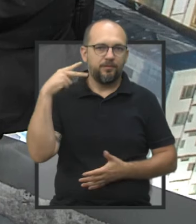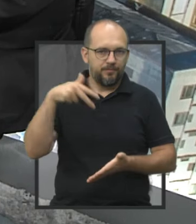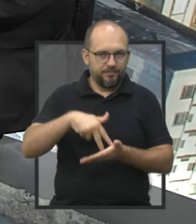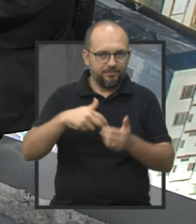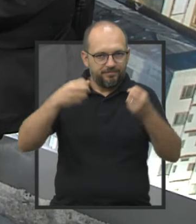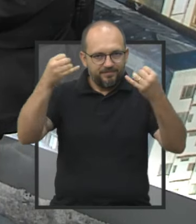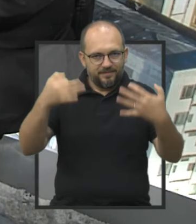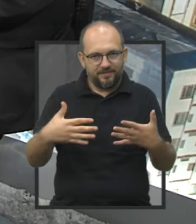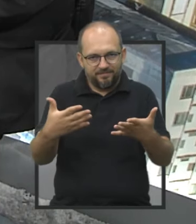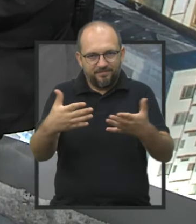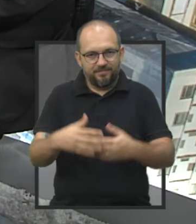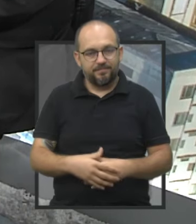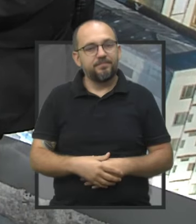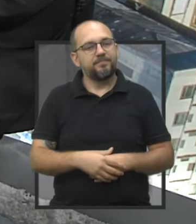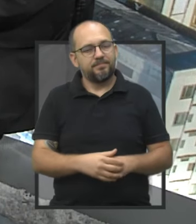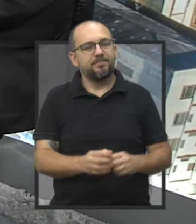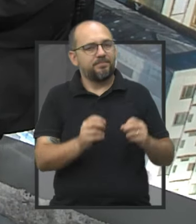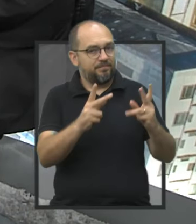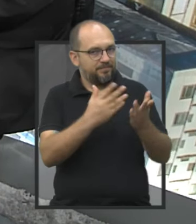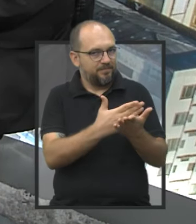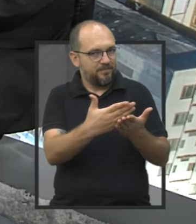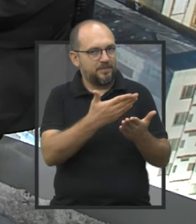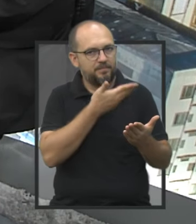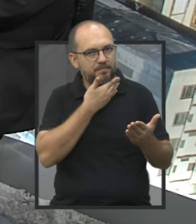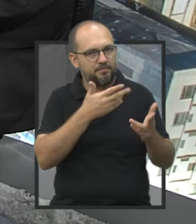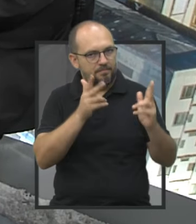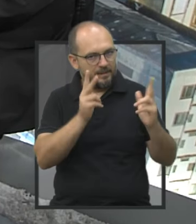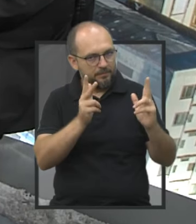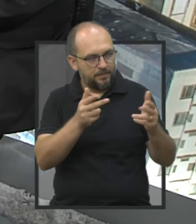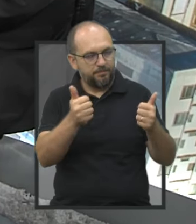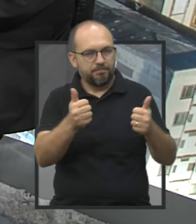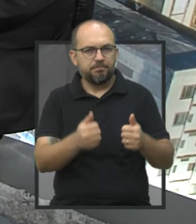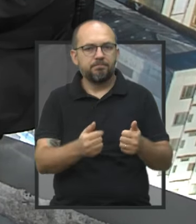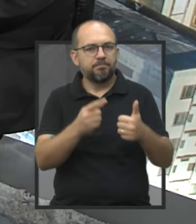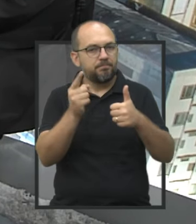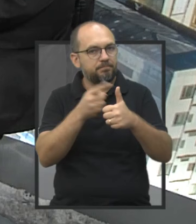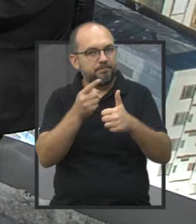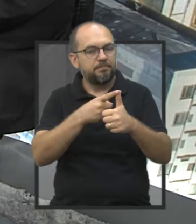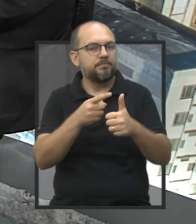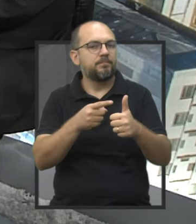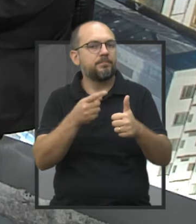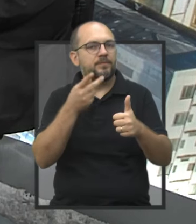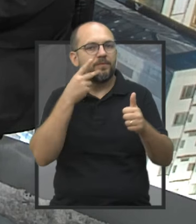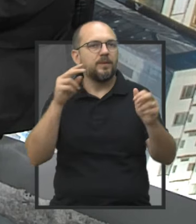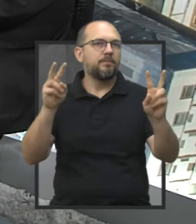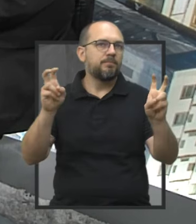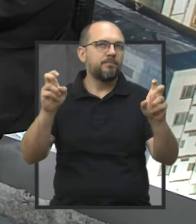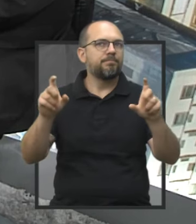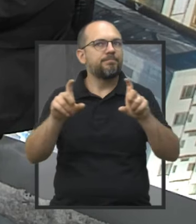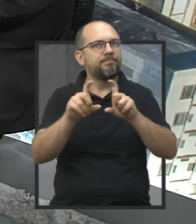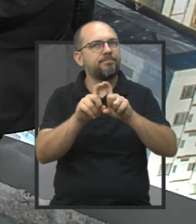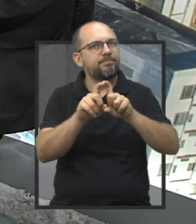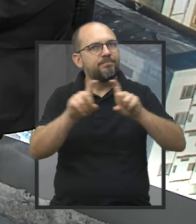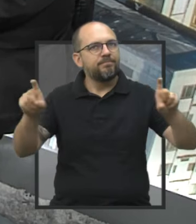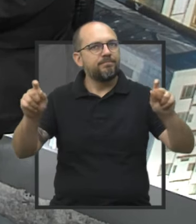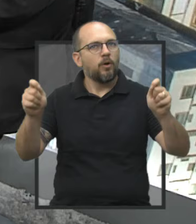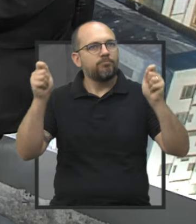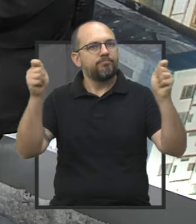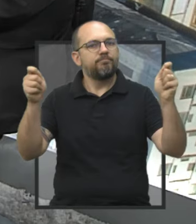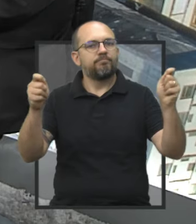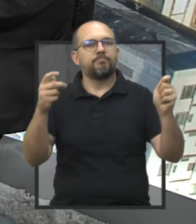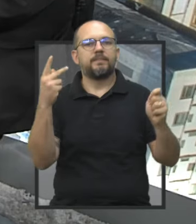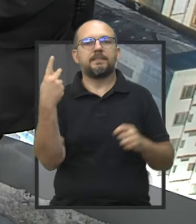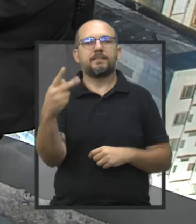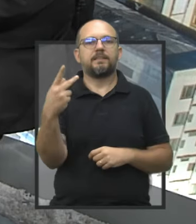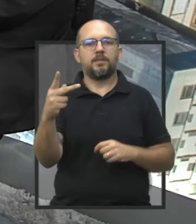aqui. Vereador, vamos começar o nosso bate-papo falando sobre um lema, eu posso dizer assim, do mandato do